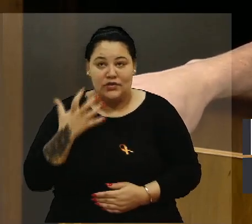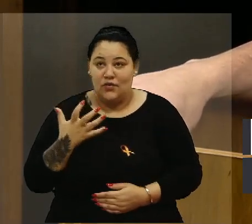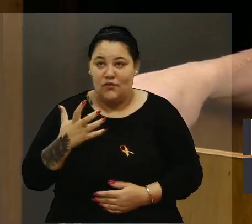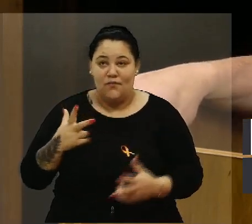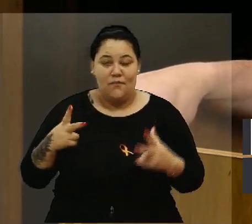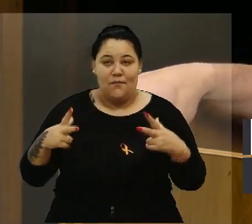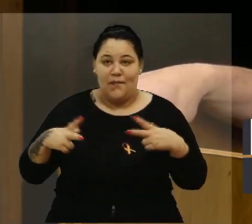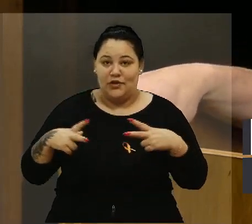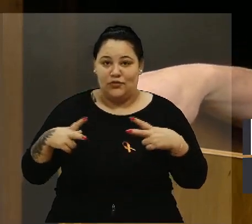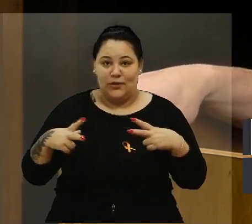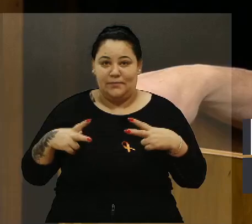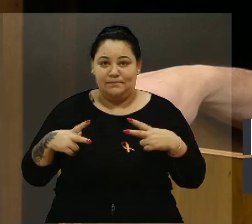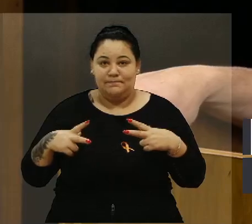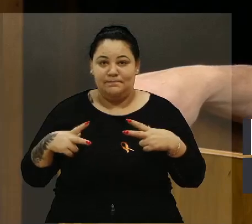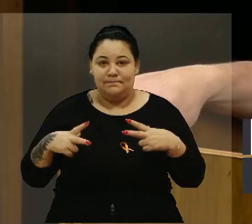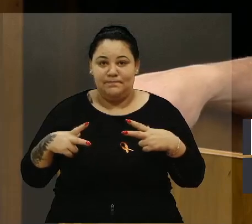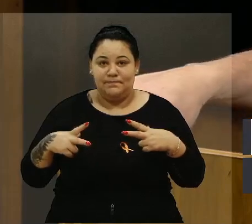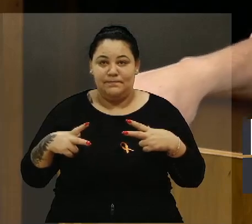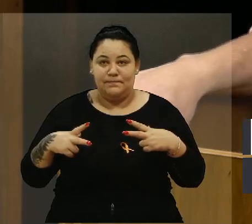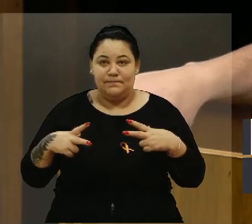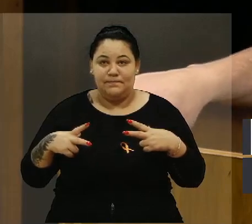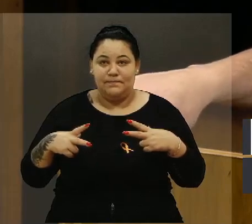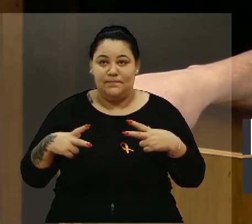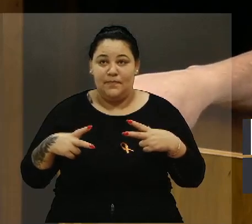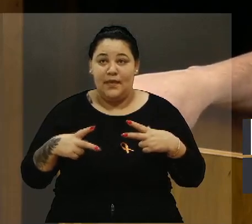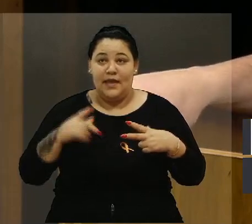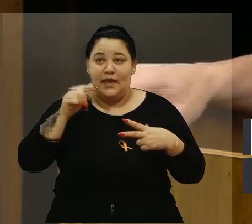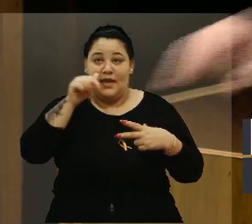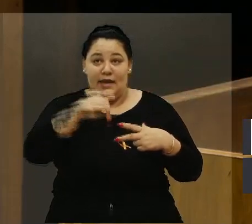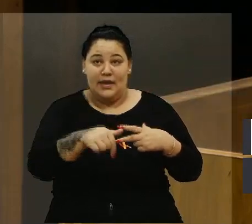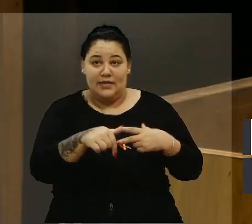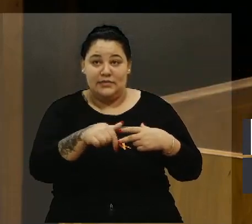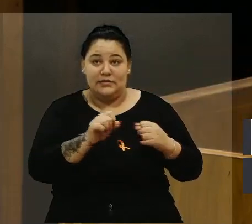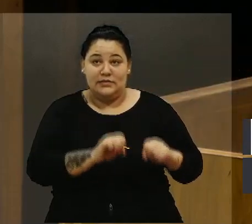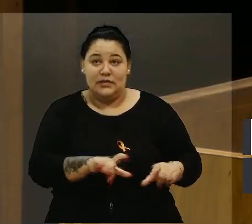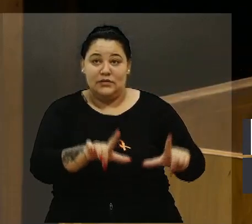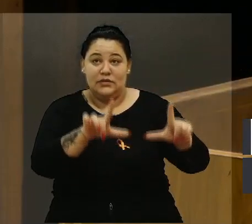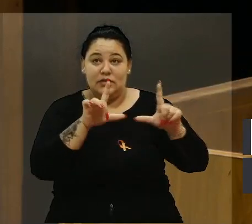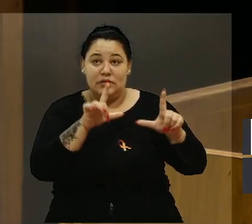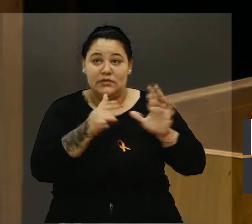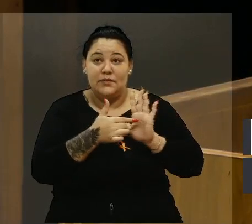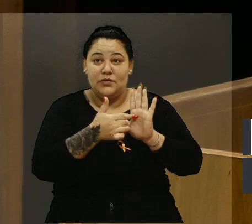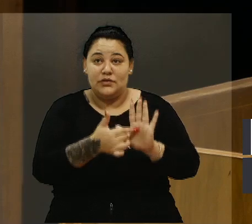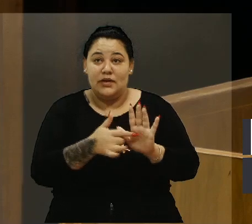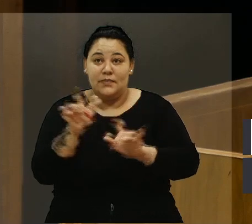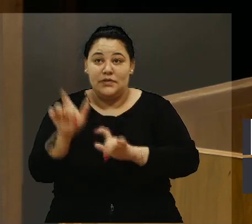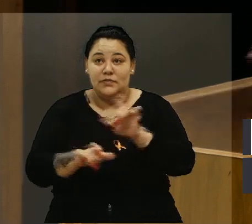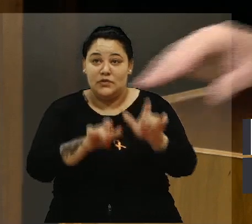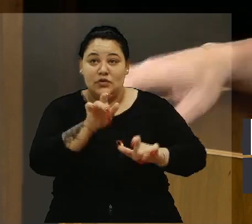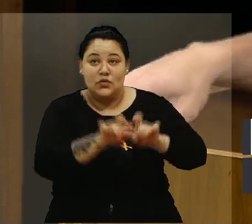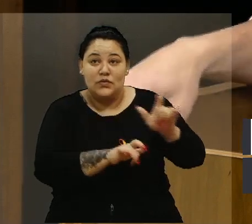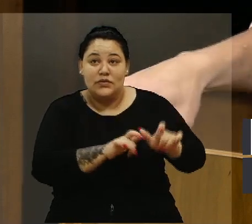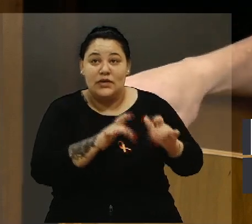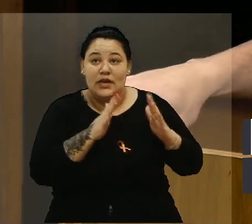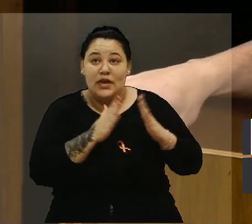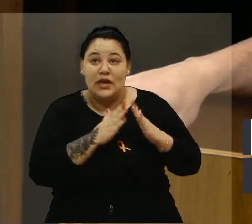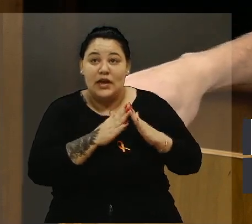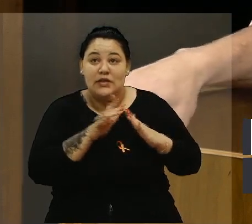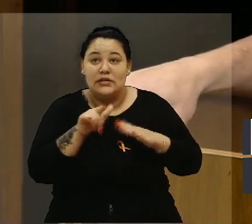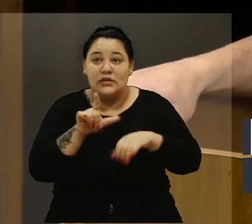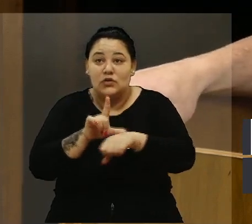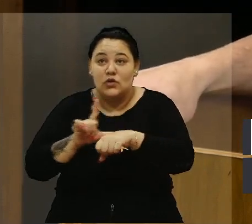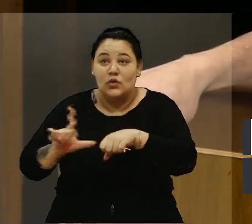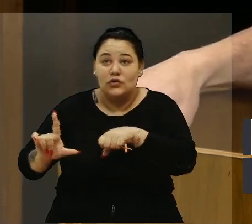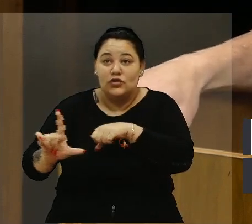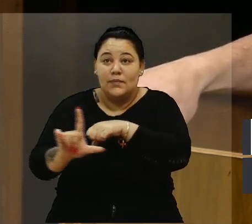individualmente. E esse que está no telão, se quiser mostrar para o pessoal de casa, é do loteamento Vinhedos.